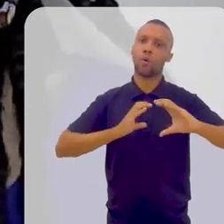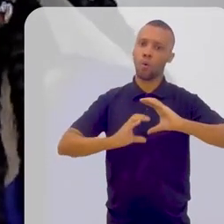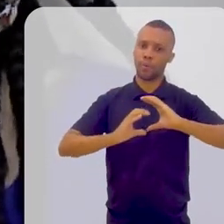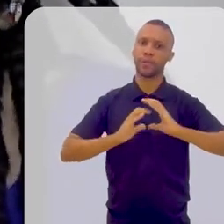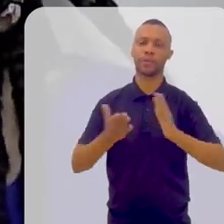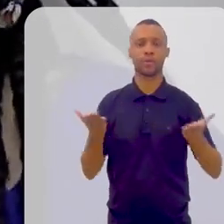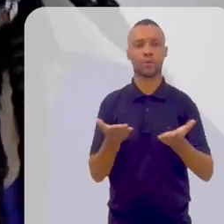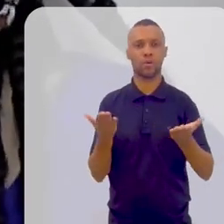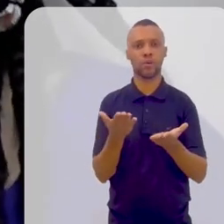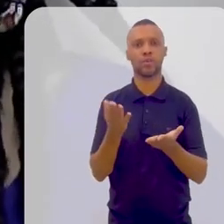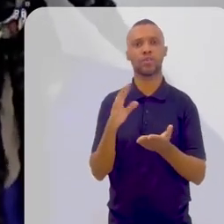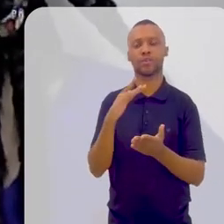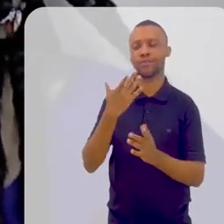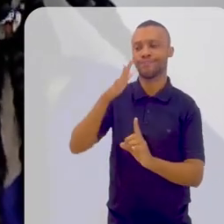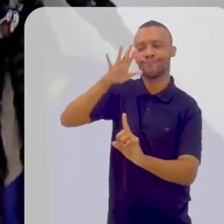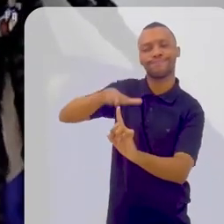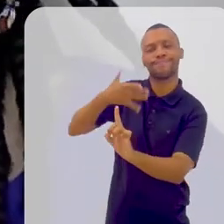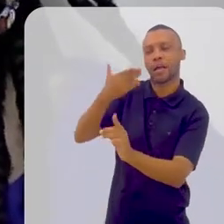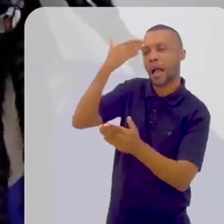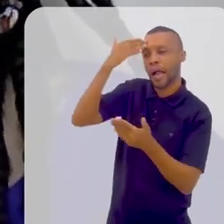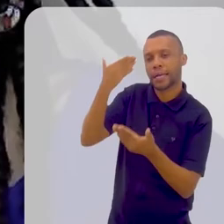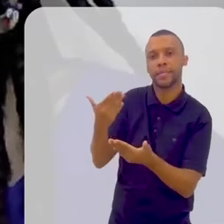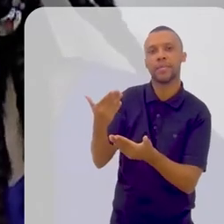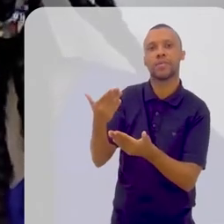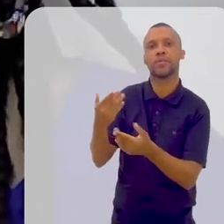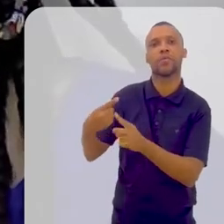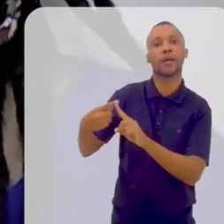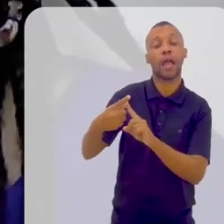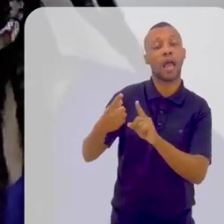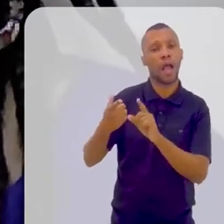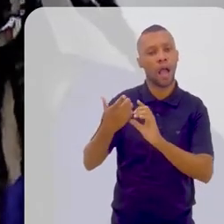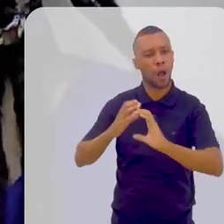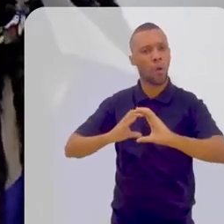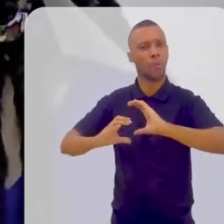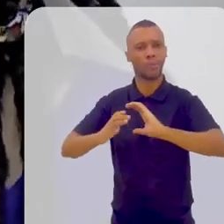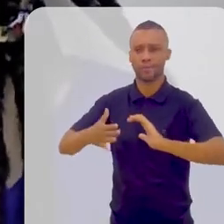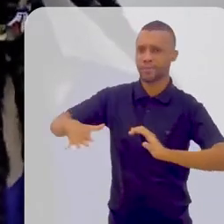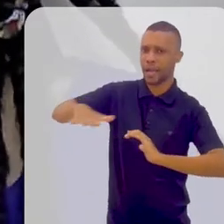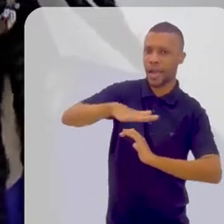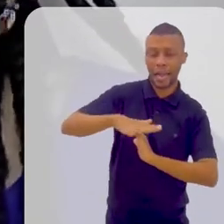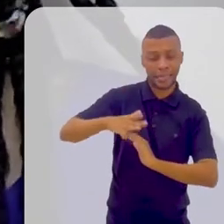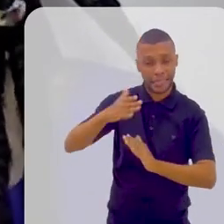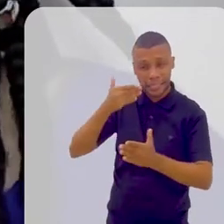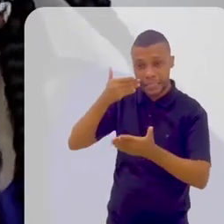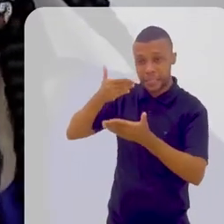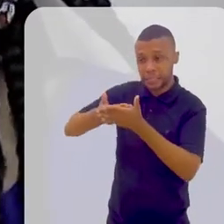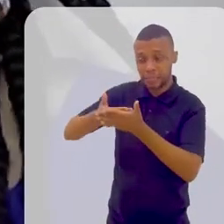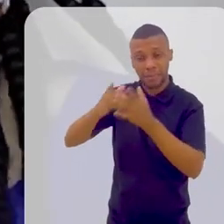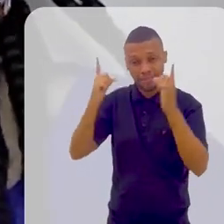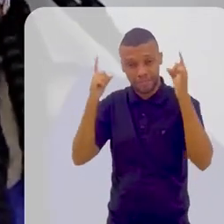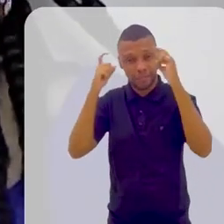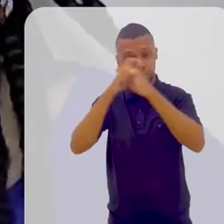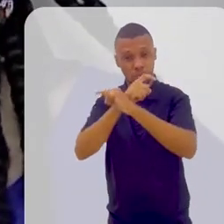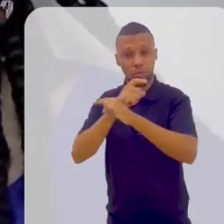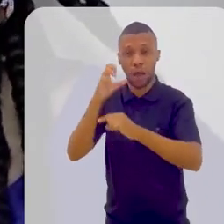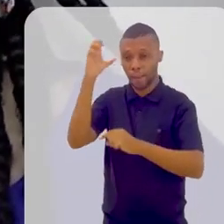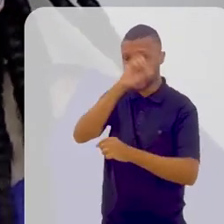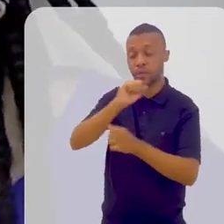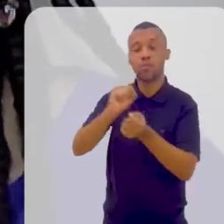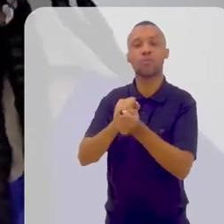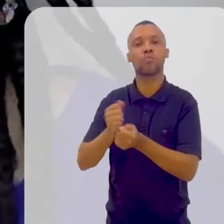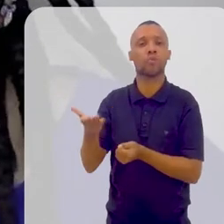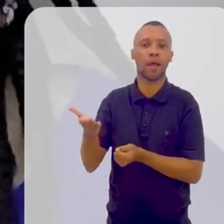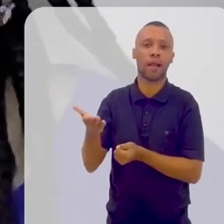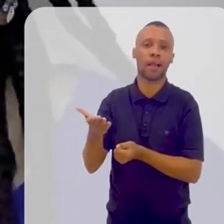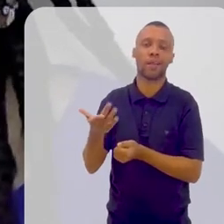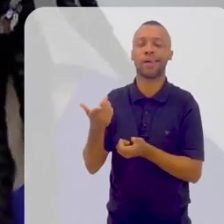que sou hoje, eu devo isso a ela. Porque a comunicação de guerrilha eu aprendi trabalhando com ela.